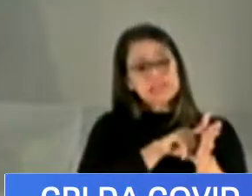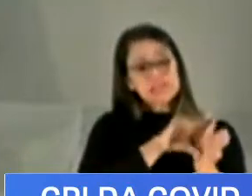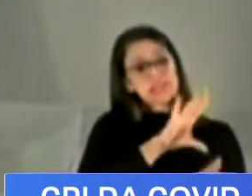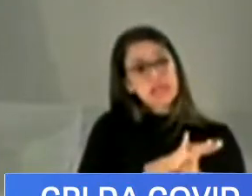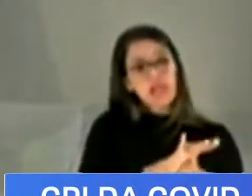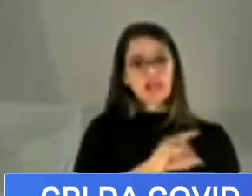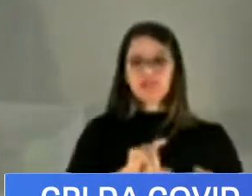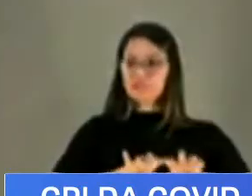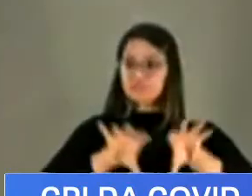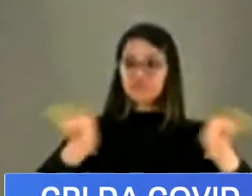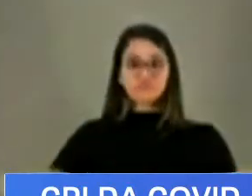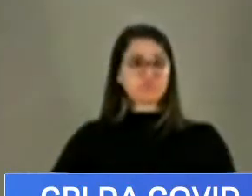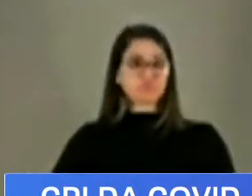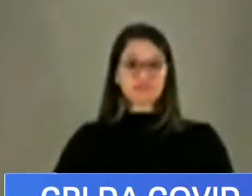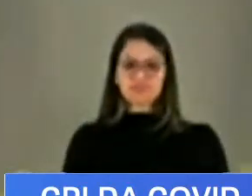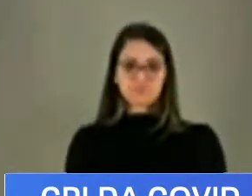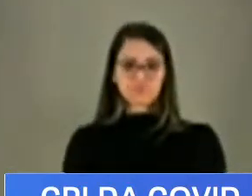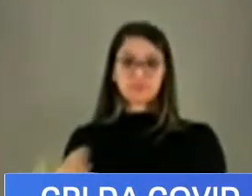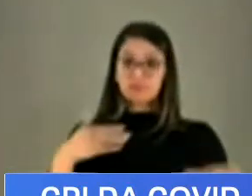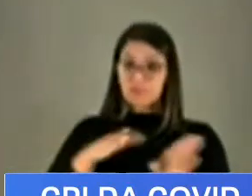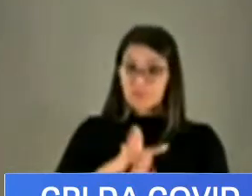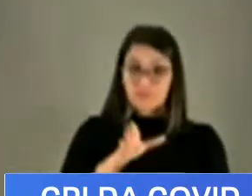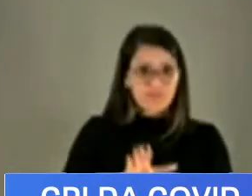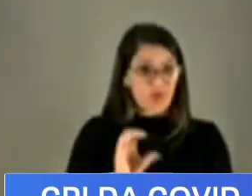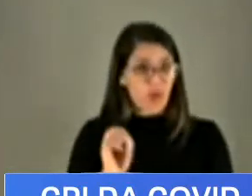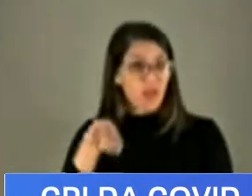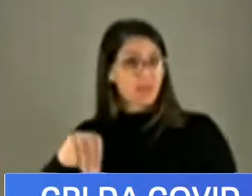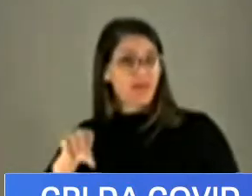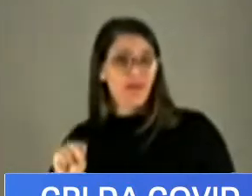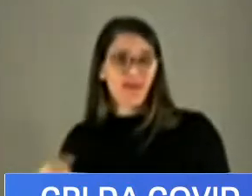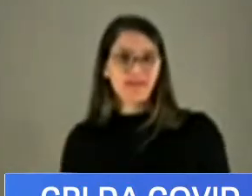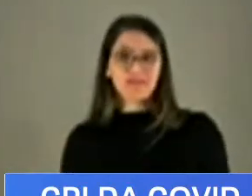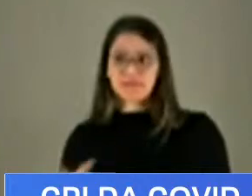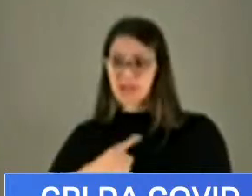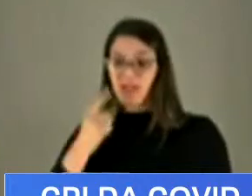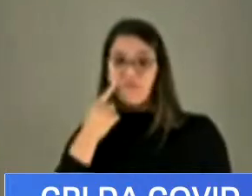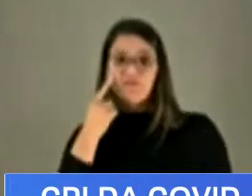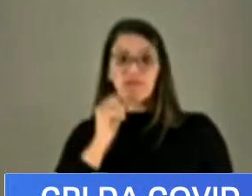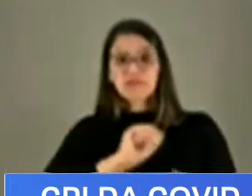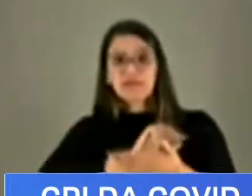não é. Se fosse, estaria recomendado pela Organização Mundial da Saúde, teria passado pela Anvisa, pela